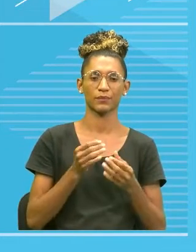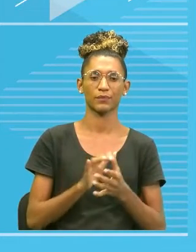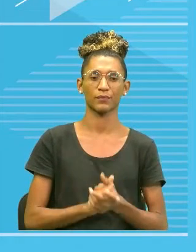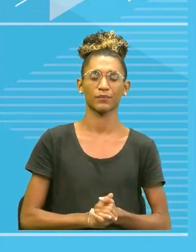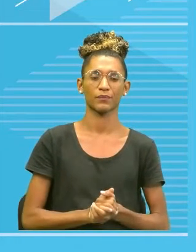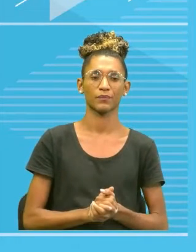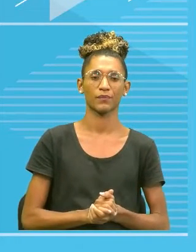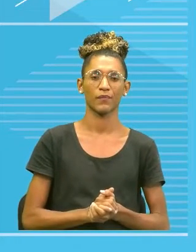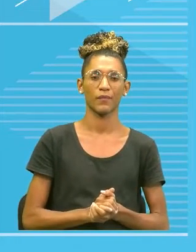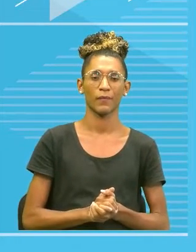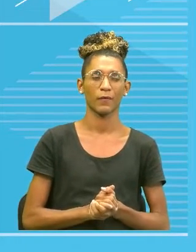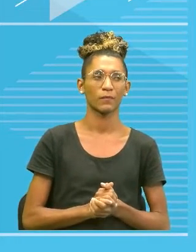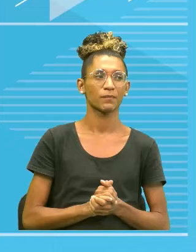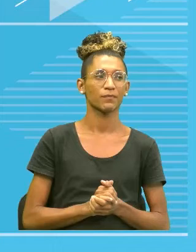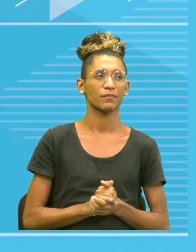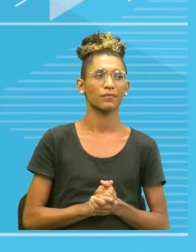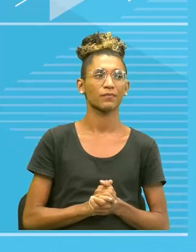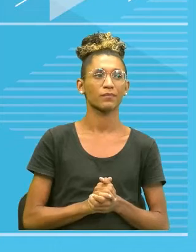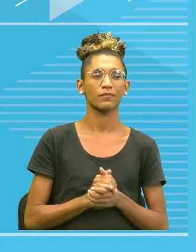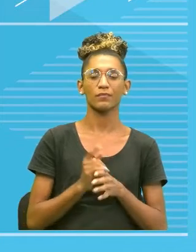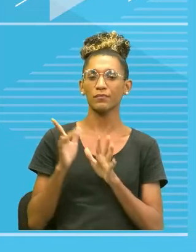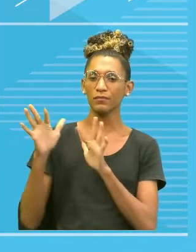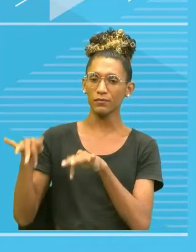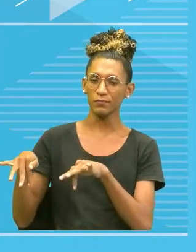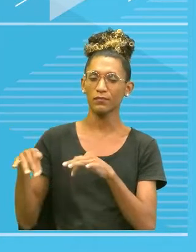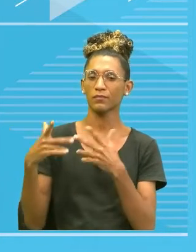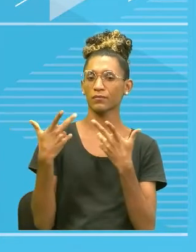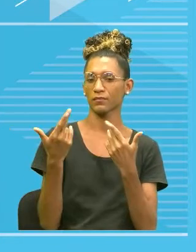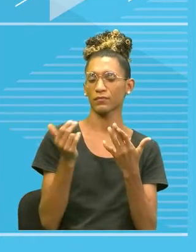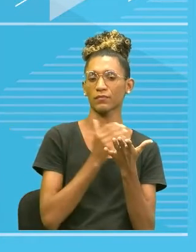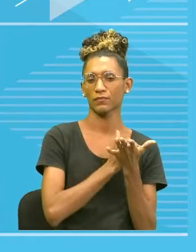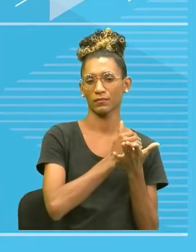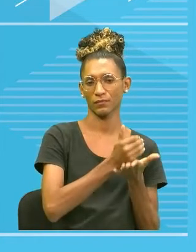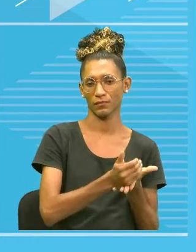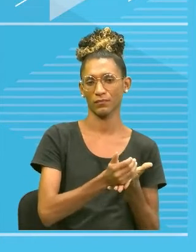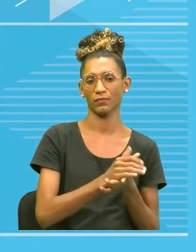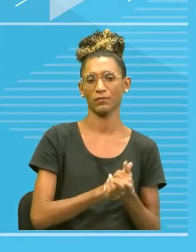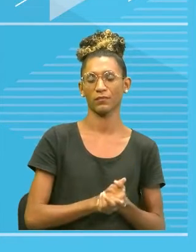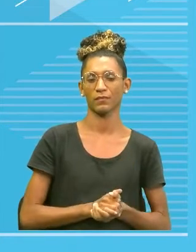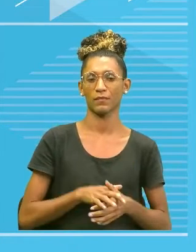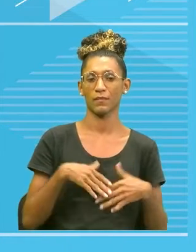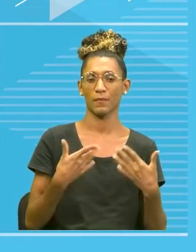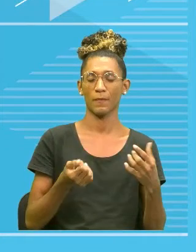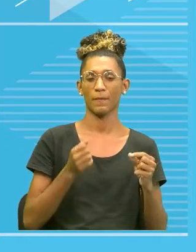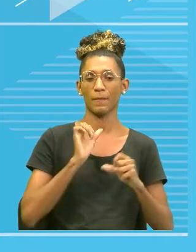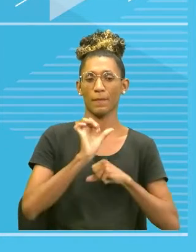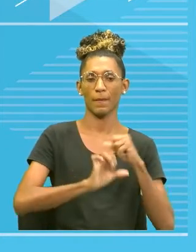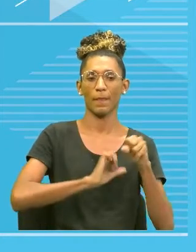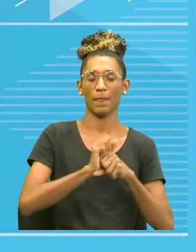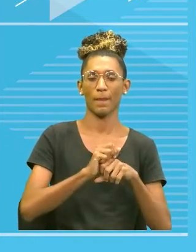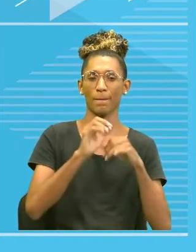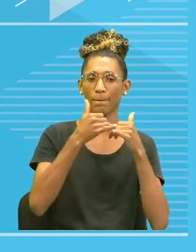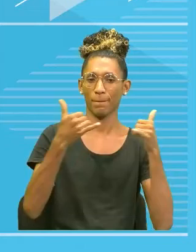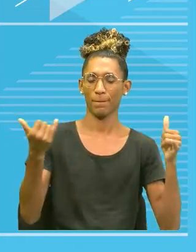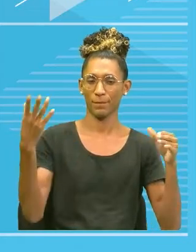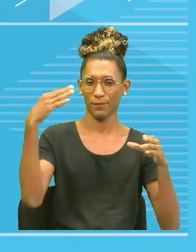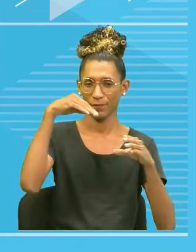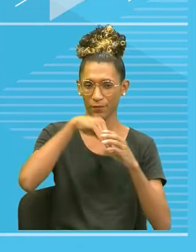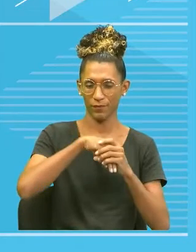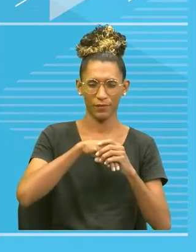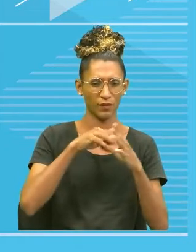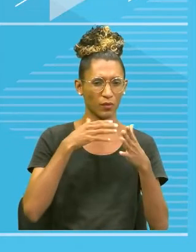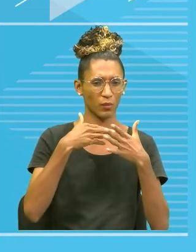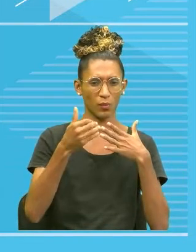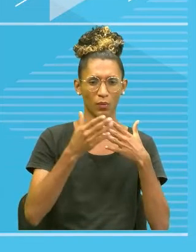o estado final é igual ao estado inicial. Implica que a variação da energia interna de toda